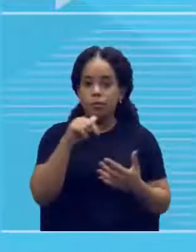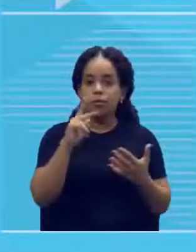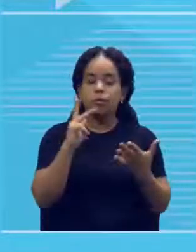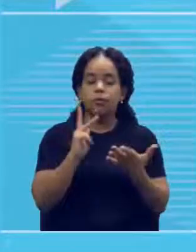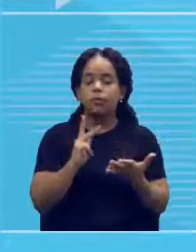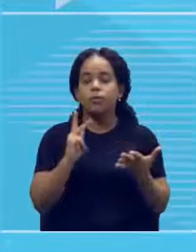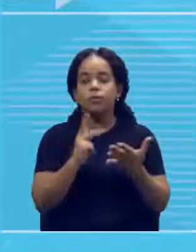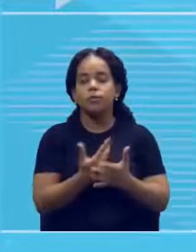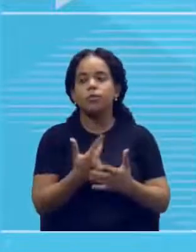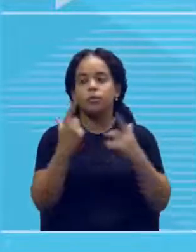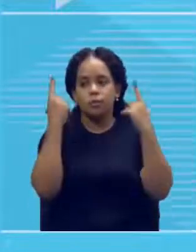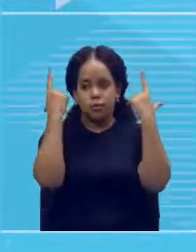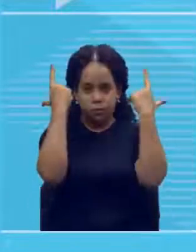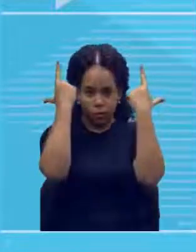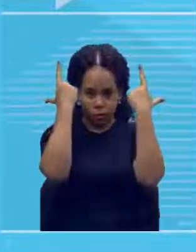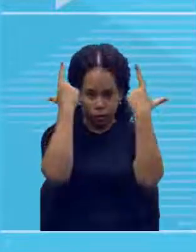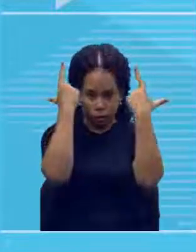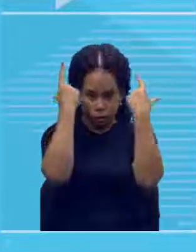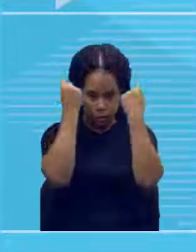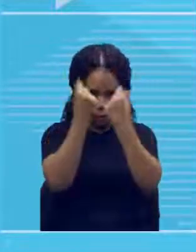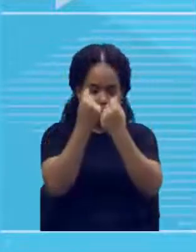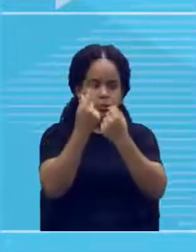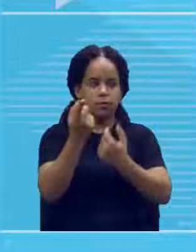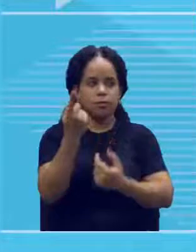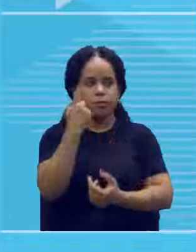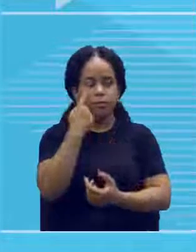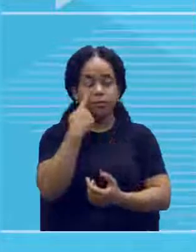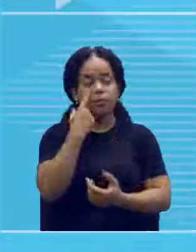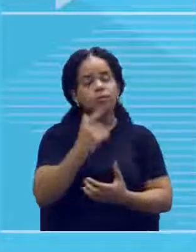Que acontece lá na Grécia. Vamos ver